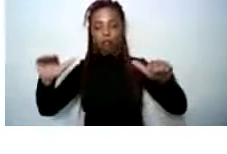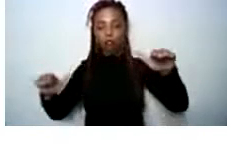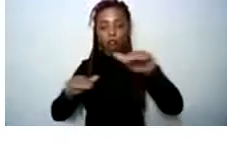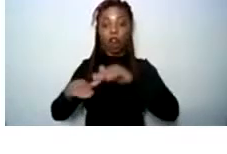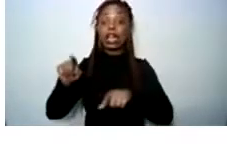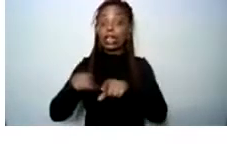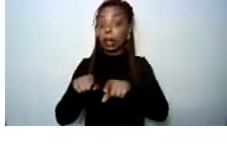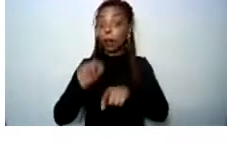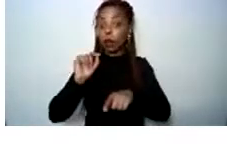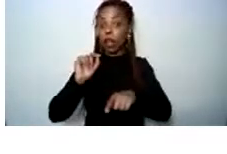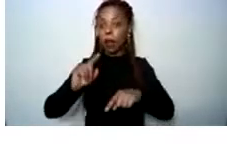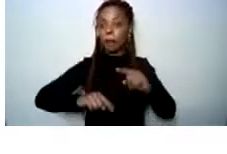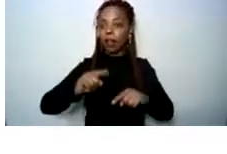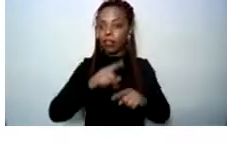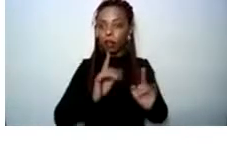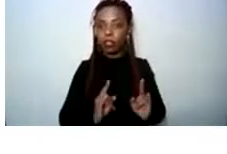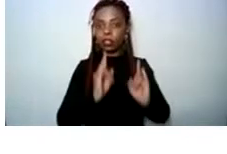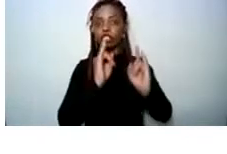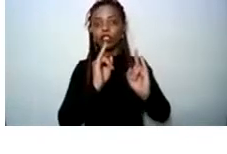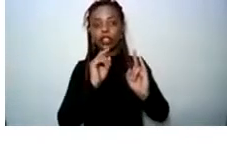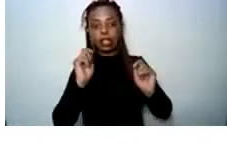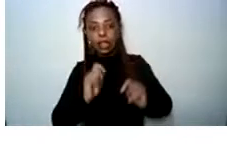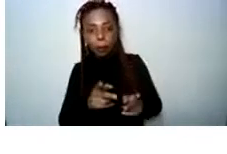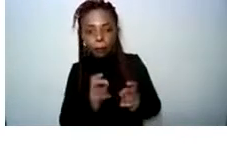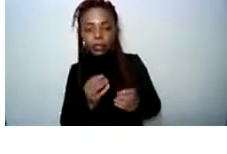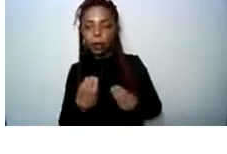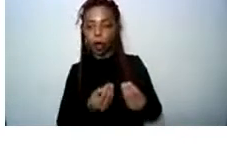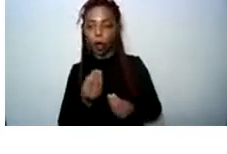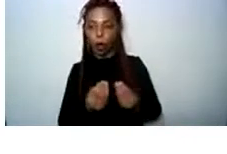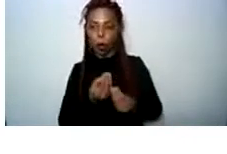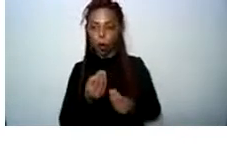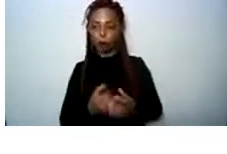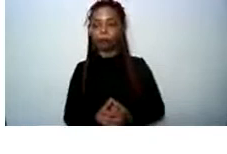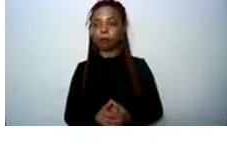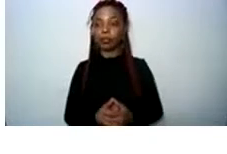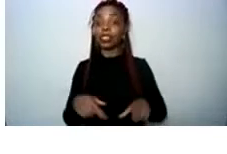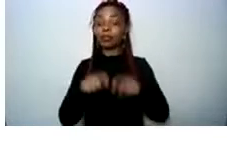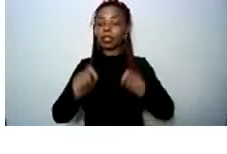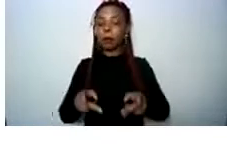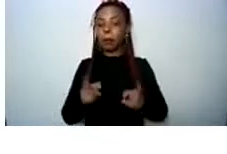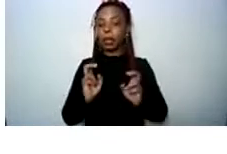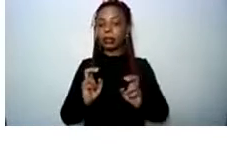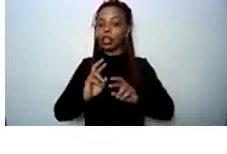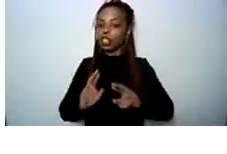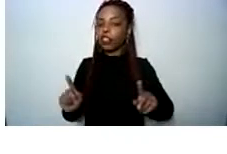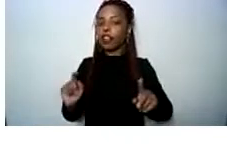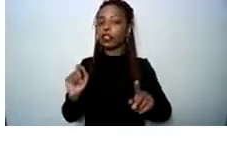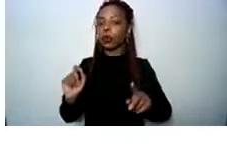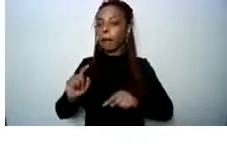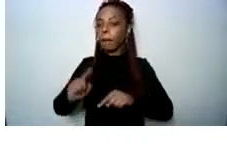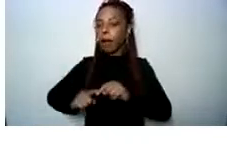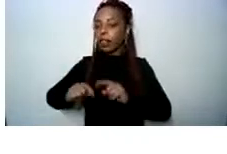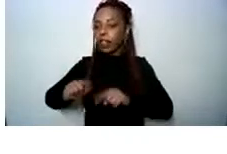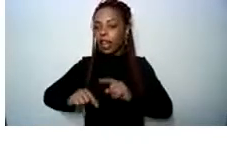desse edifício. E também perceber as diferenças que tem de materiais novos,